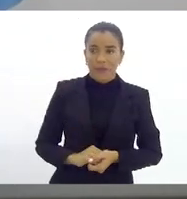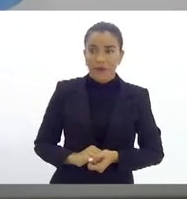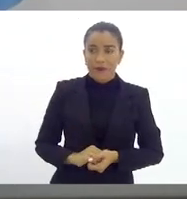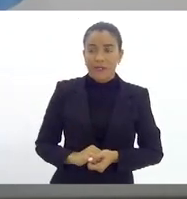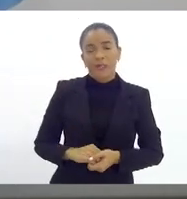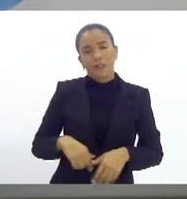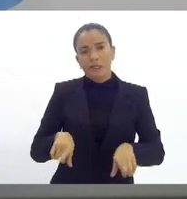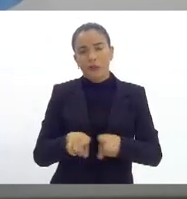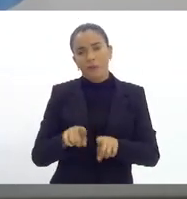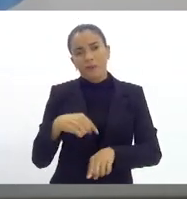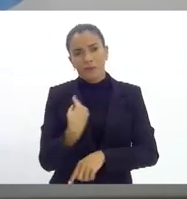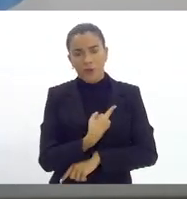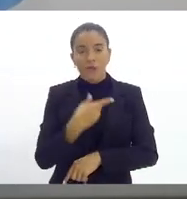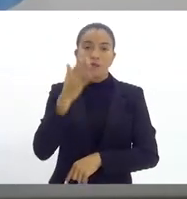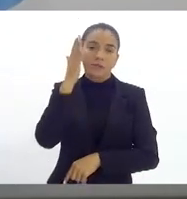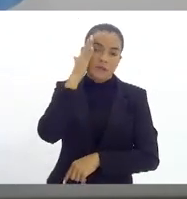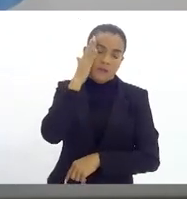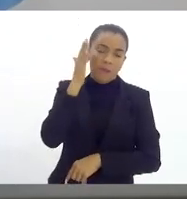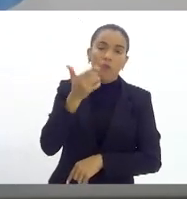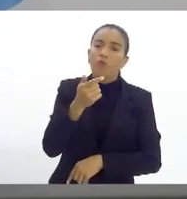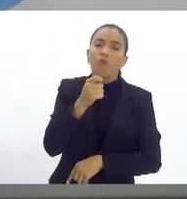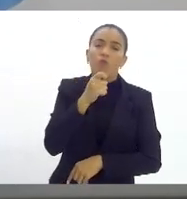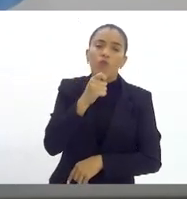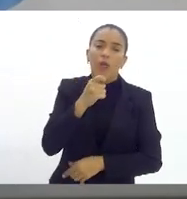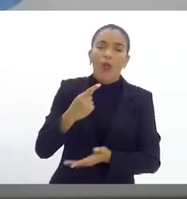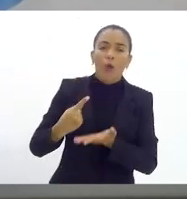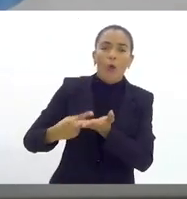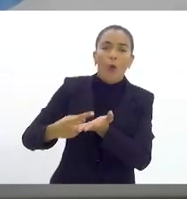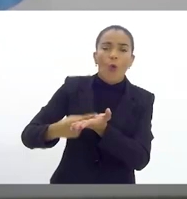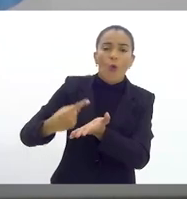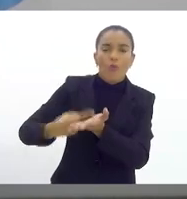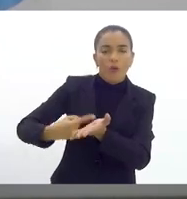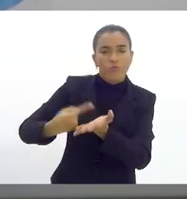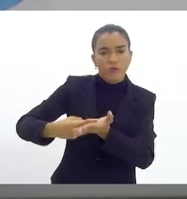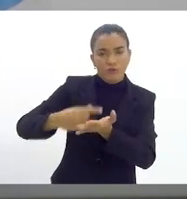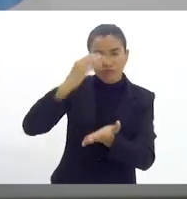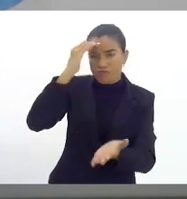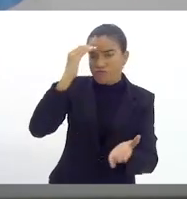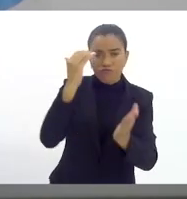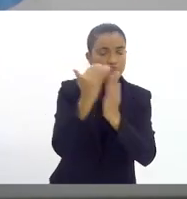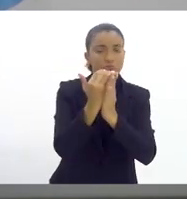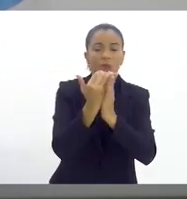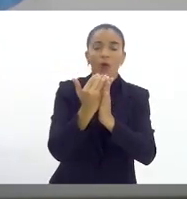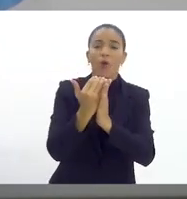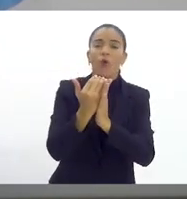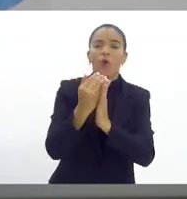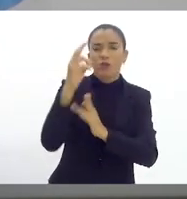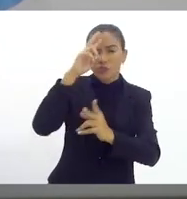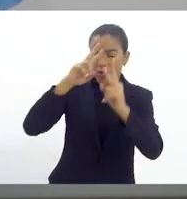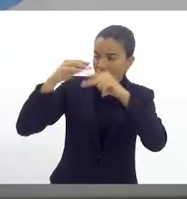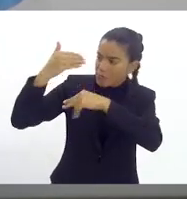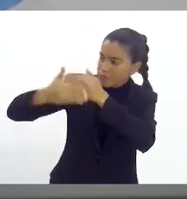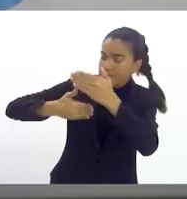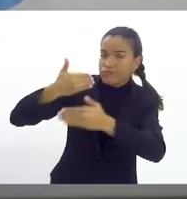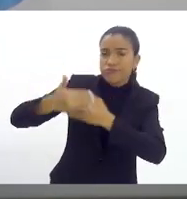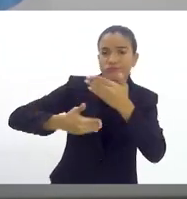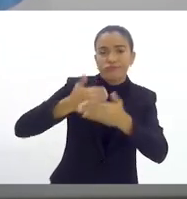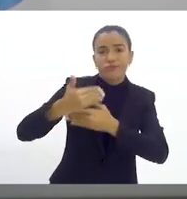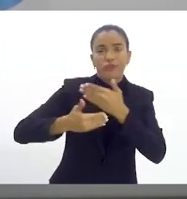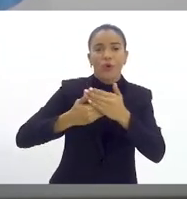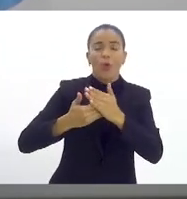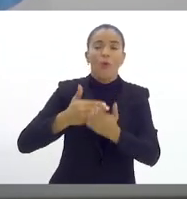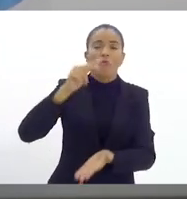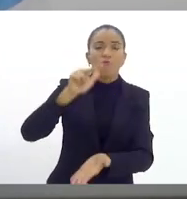que como nós sabemos não tem compromisso com a história da das próprias instituições que são enroladas como seu